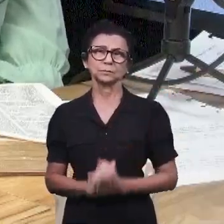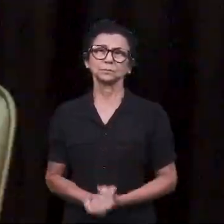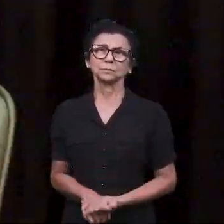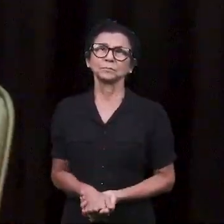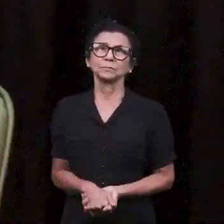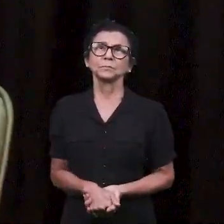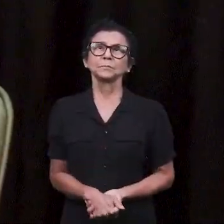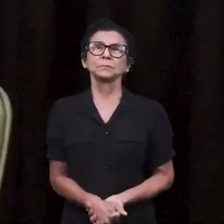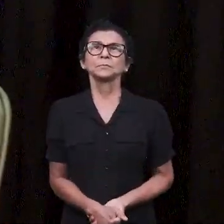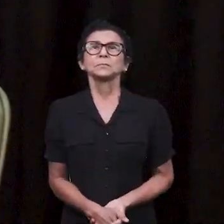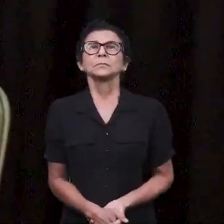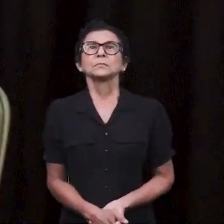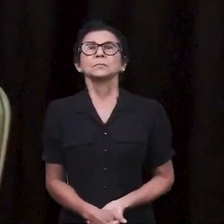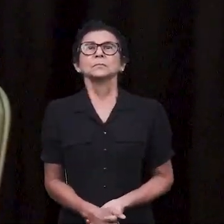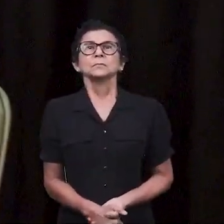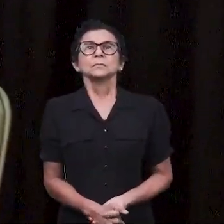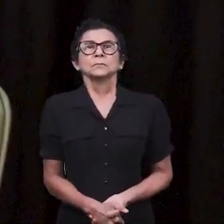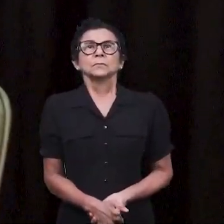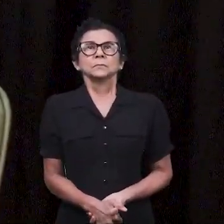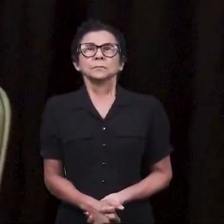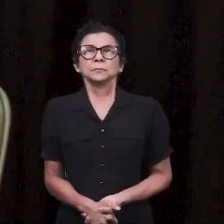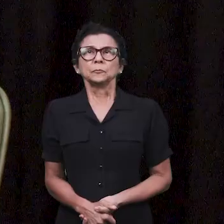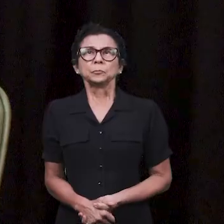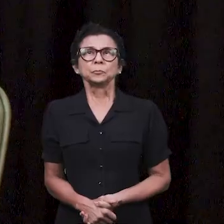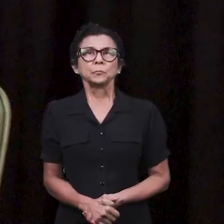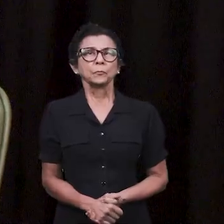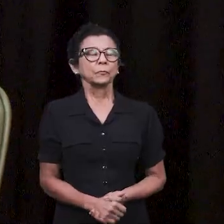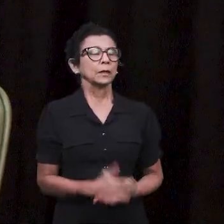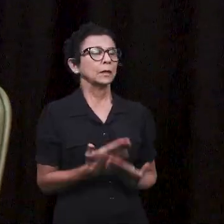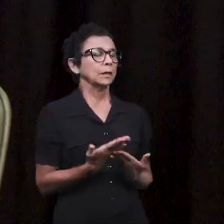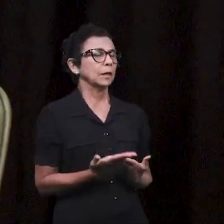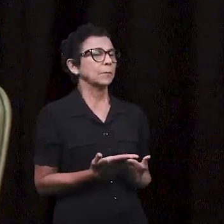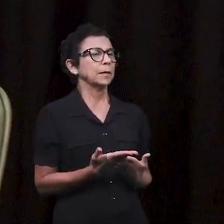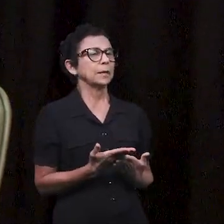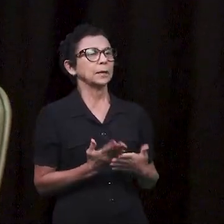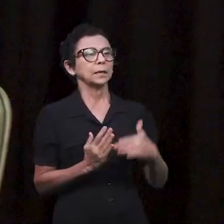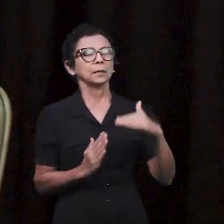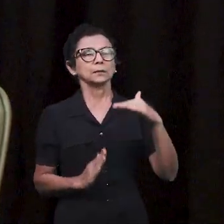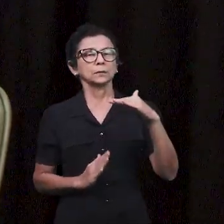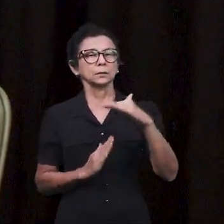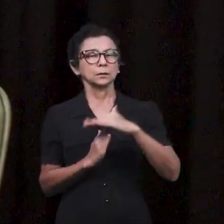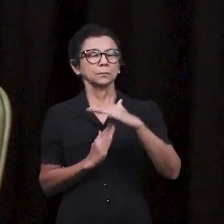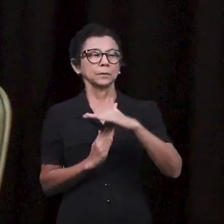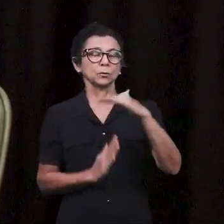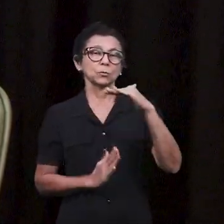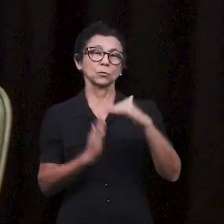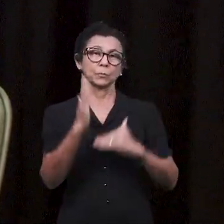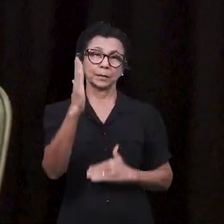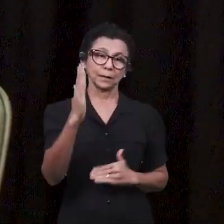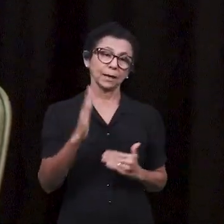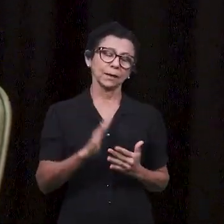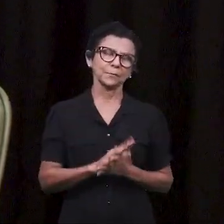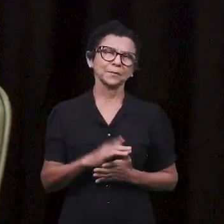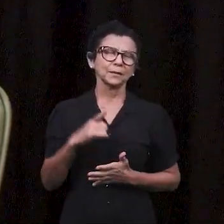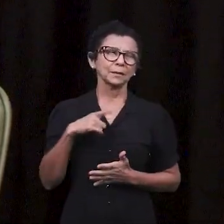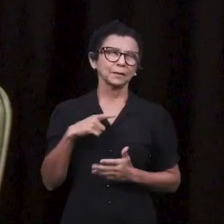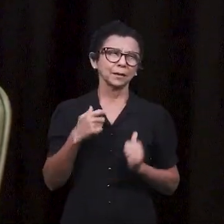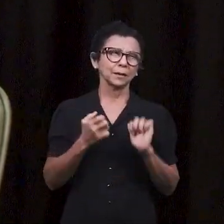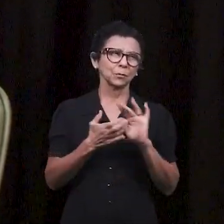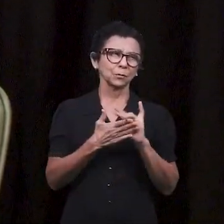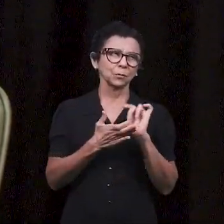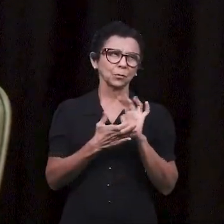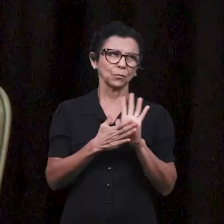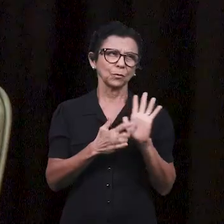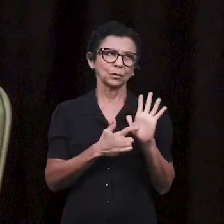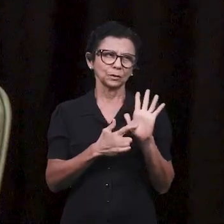Exatamente. Dentro dessa questão ainda de superar os limites, né? Tem até um louvor interessante que dizia que não há barreiras para aquele que está